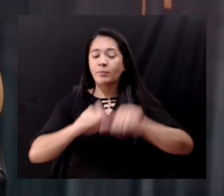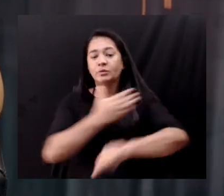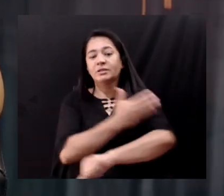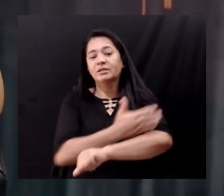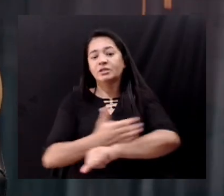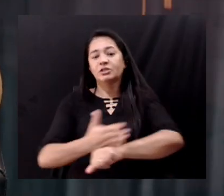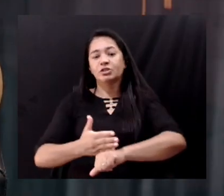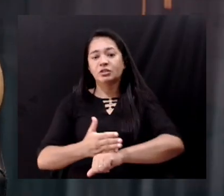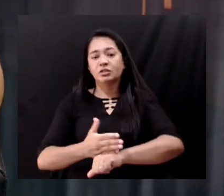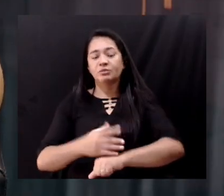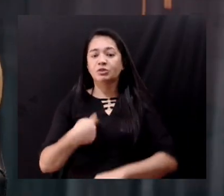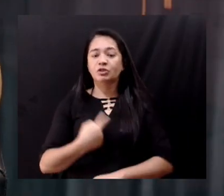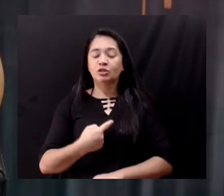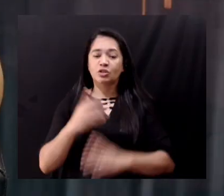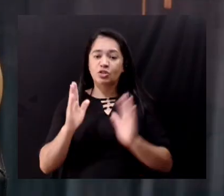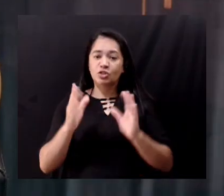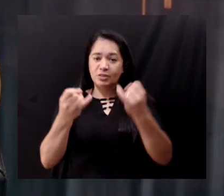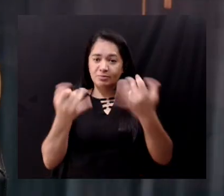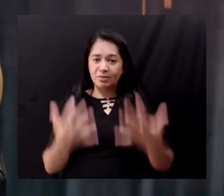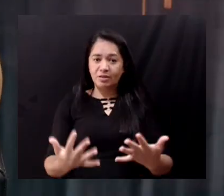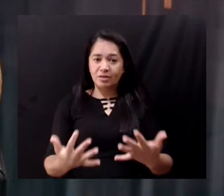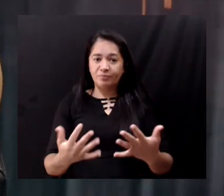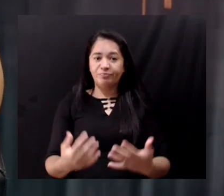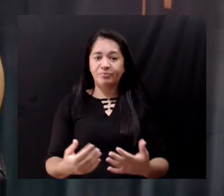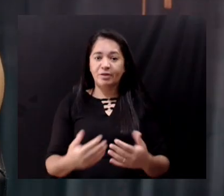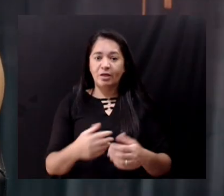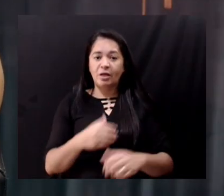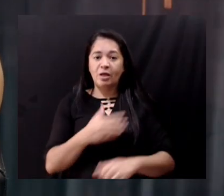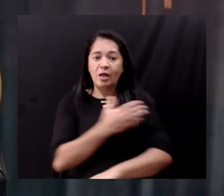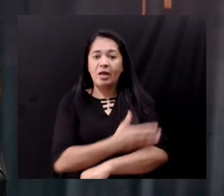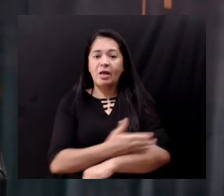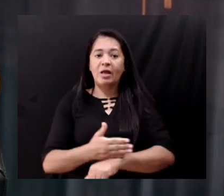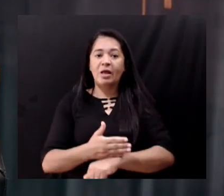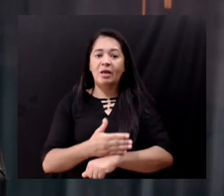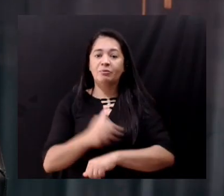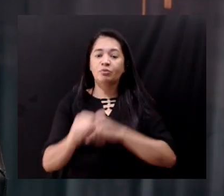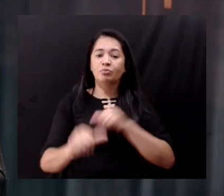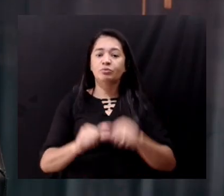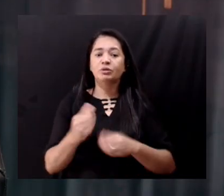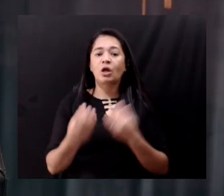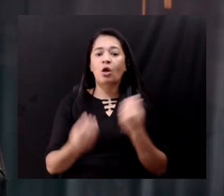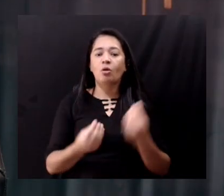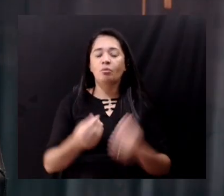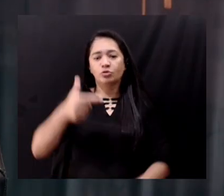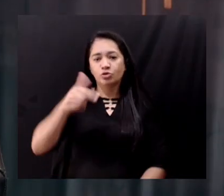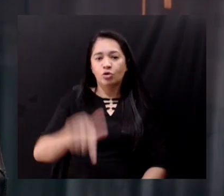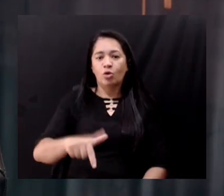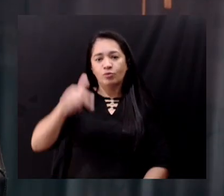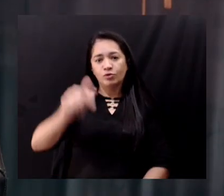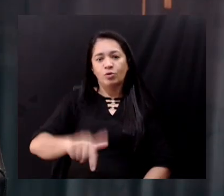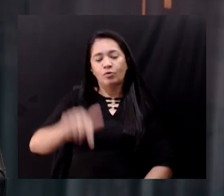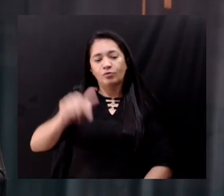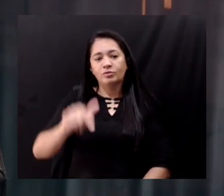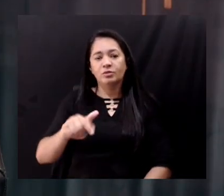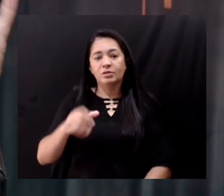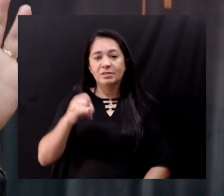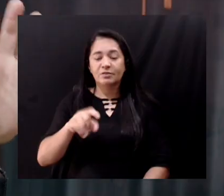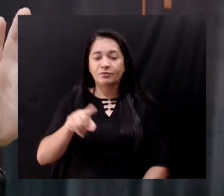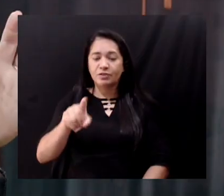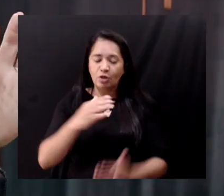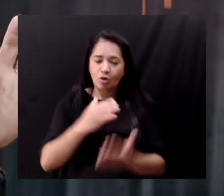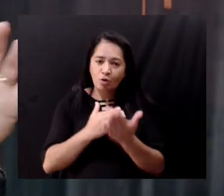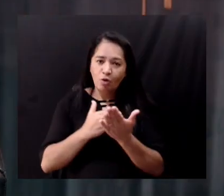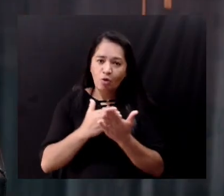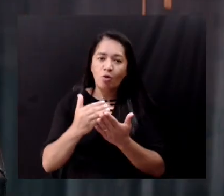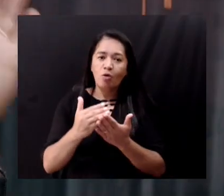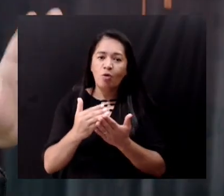aqui, a gente muda hábito repetindo. E quando a gente começa a dieta, a gente tem aquela necessidade, agora eu tô de